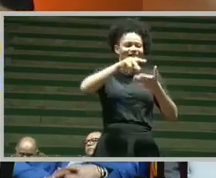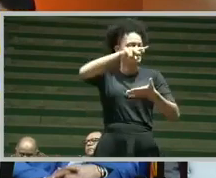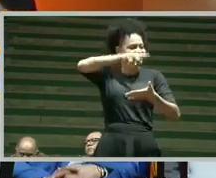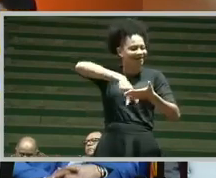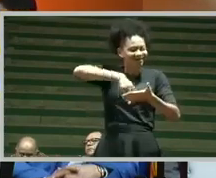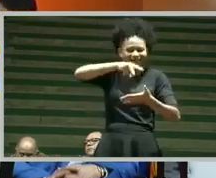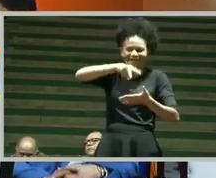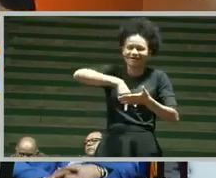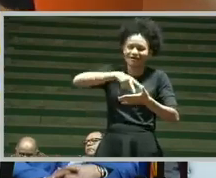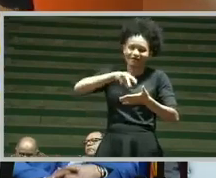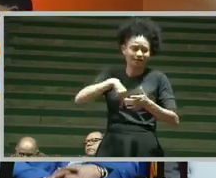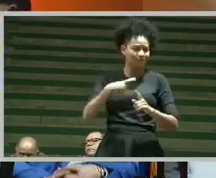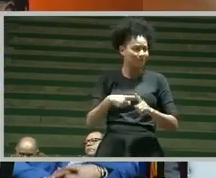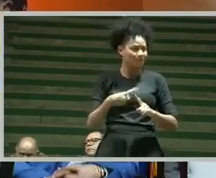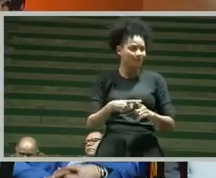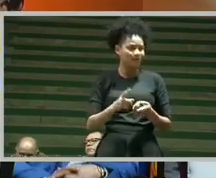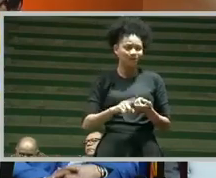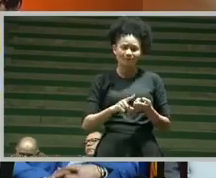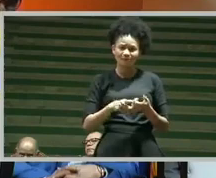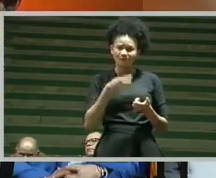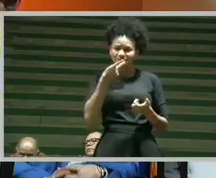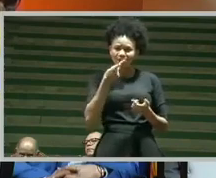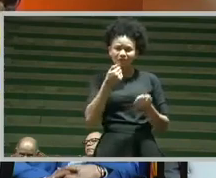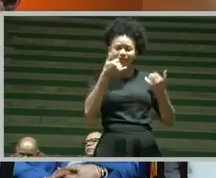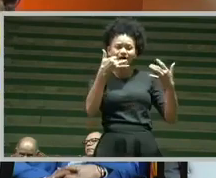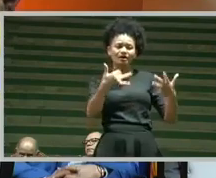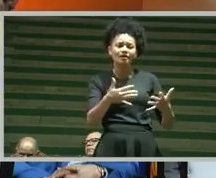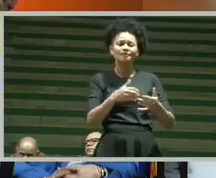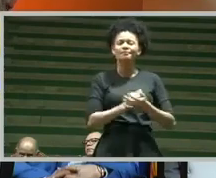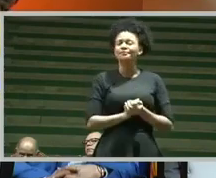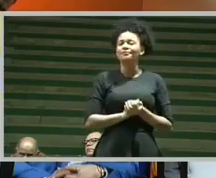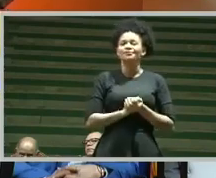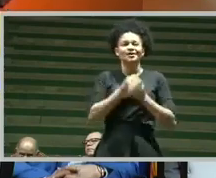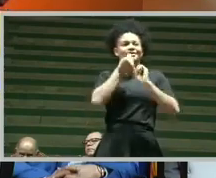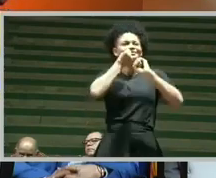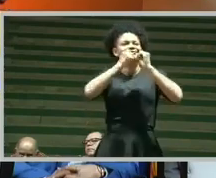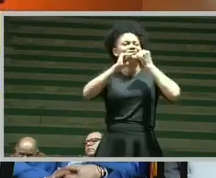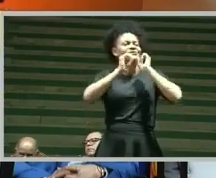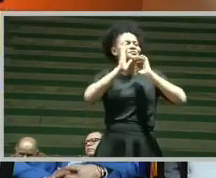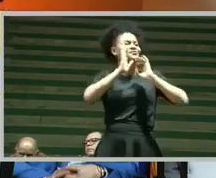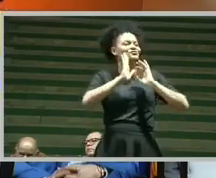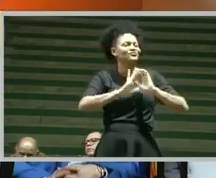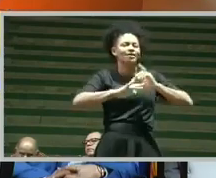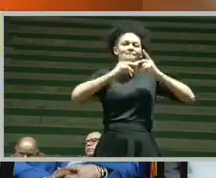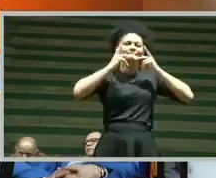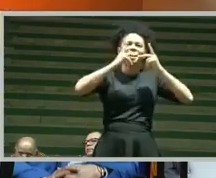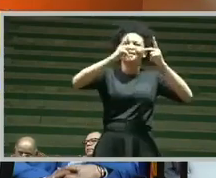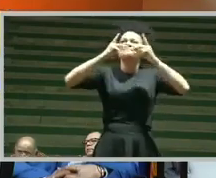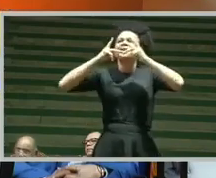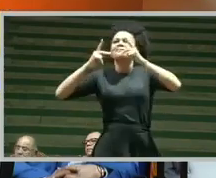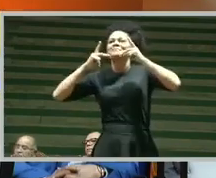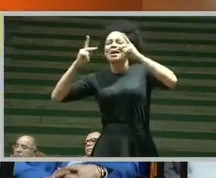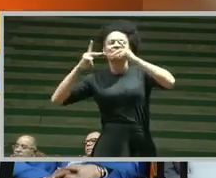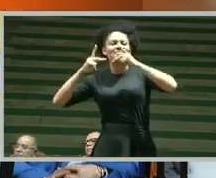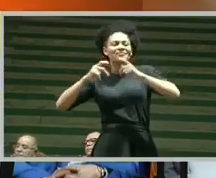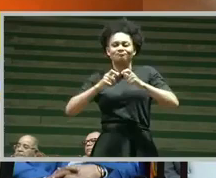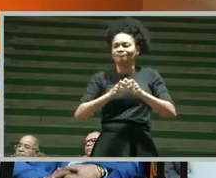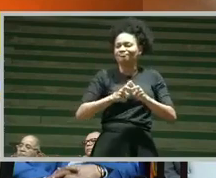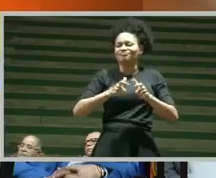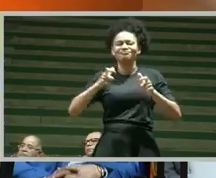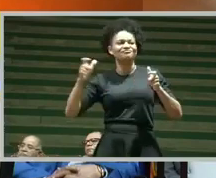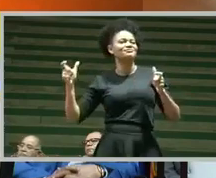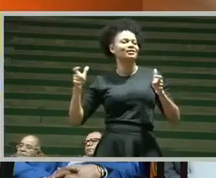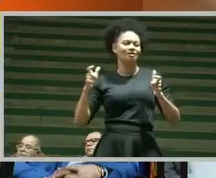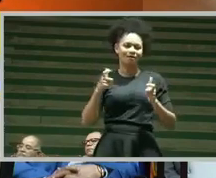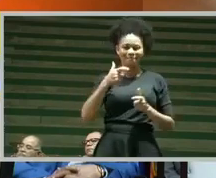lidos e, por que não dizer, um dos salmos mais pregados pelos pregadores.